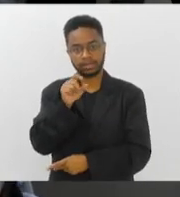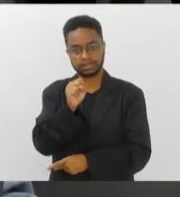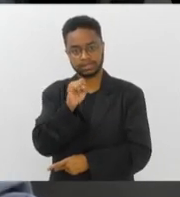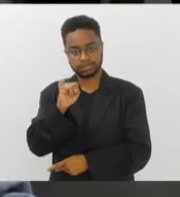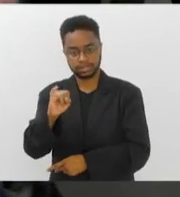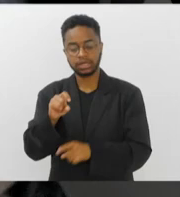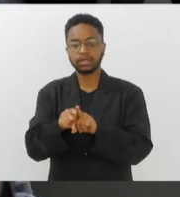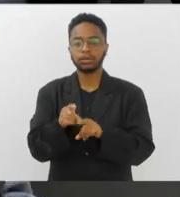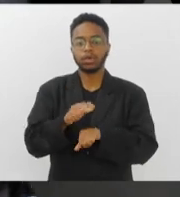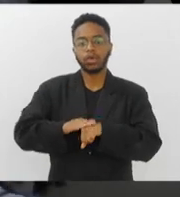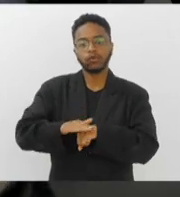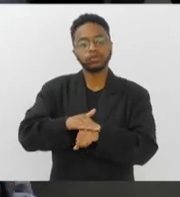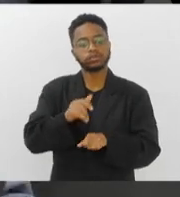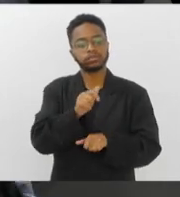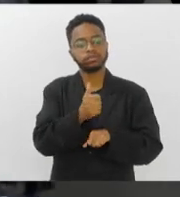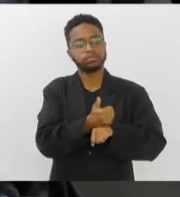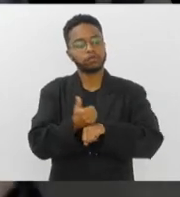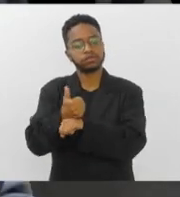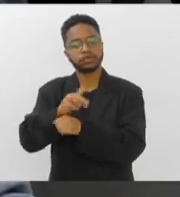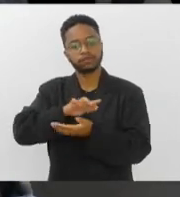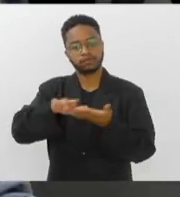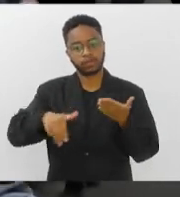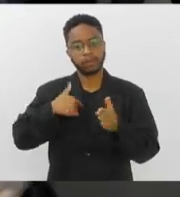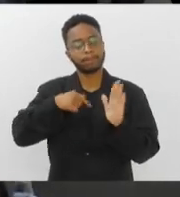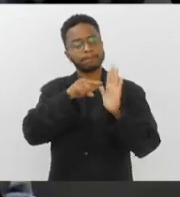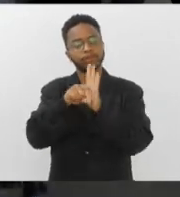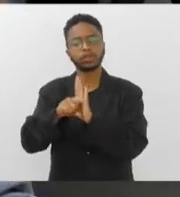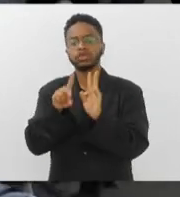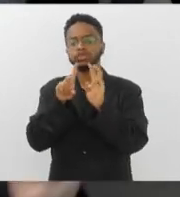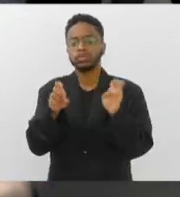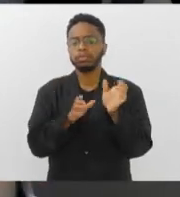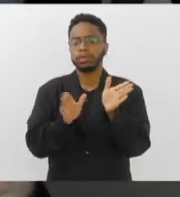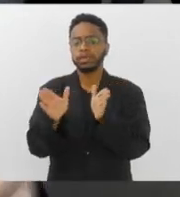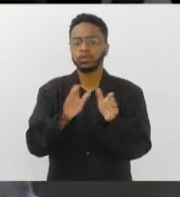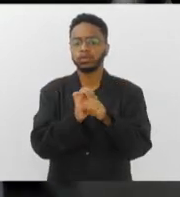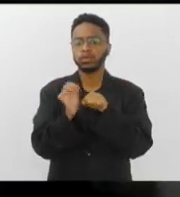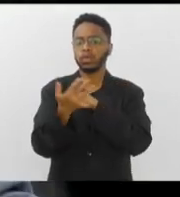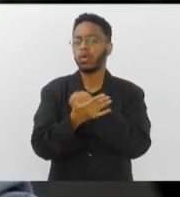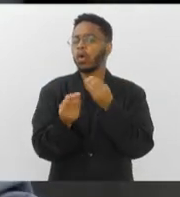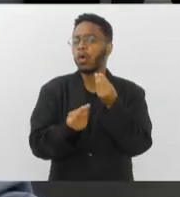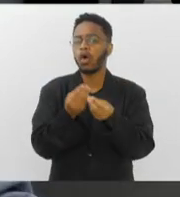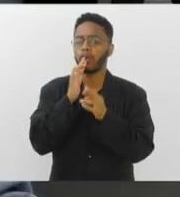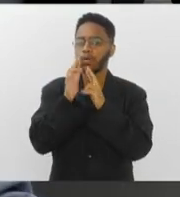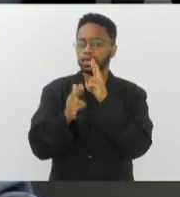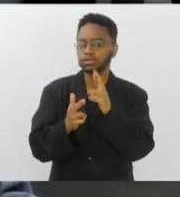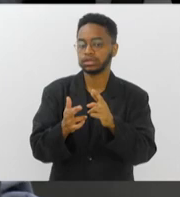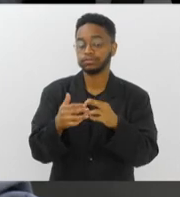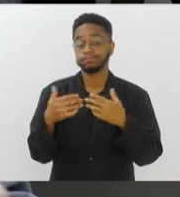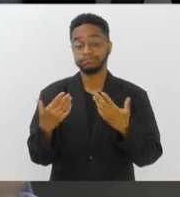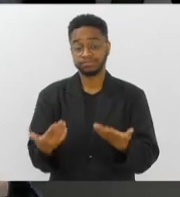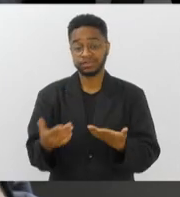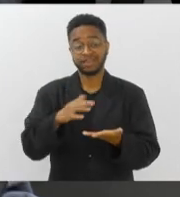conversando com os profissionais, eu comecei a perguntar sobre e a pandemia, como é que foi o resultado. Em diferentes CAPSIS eu tive o